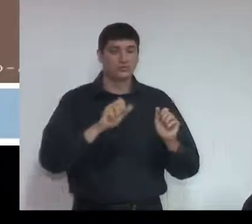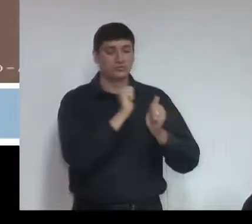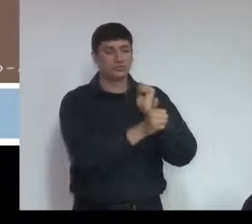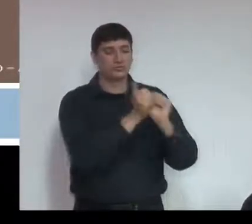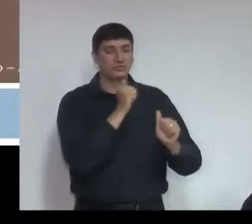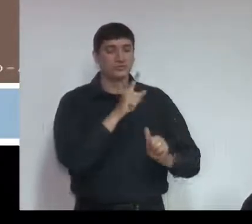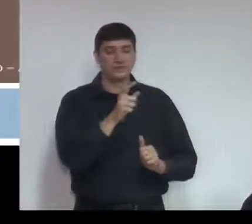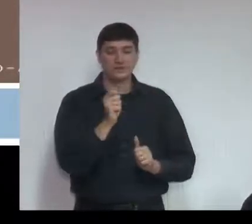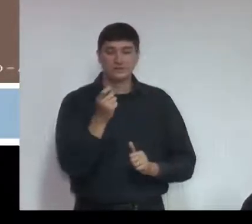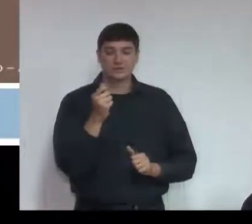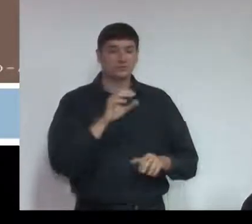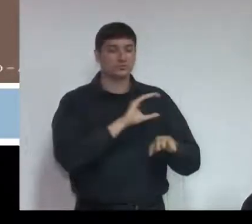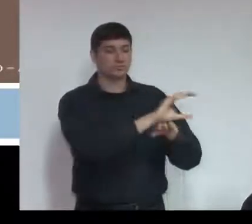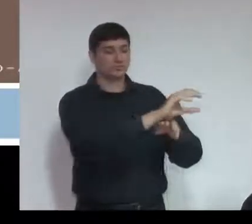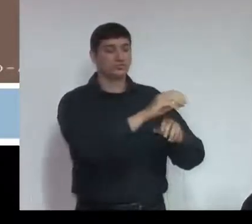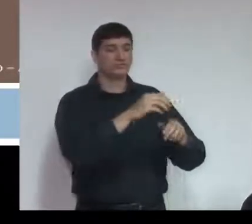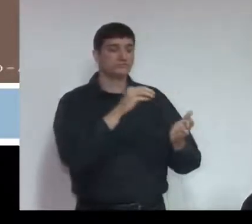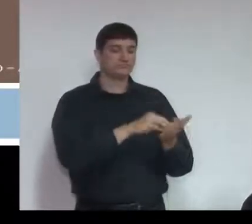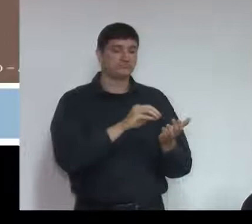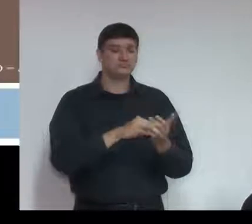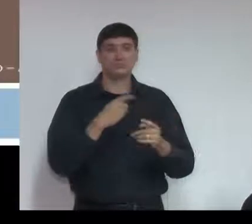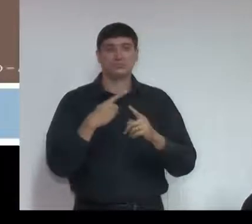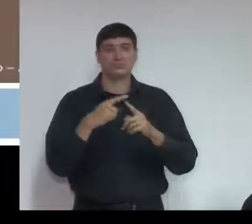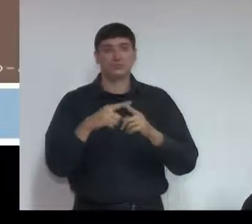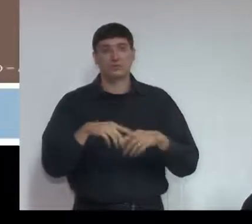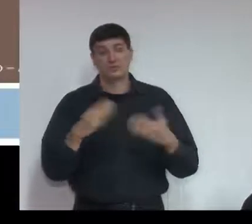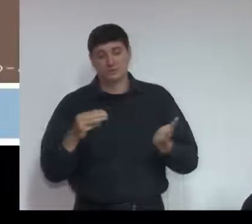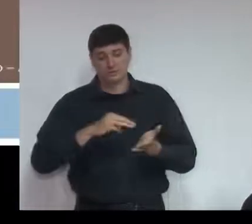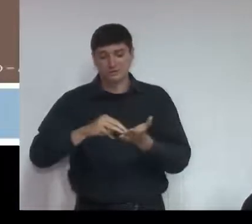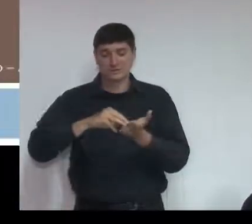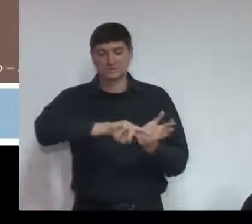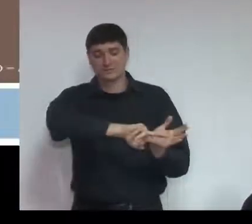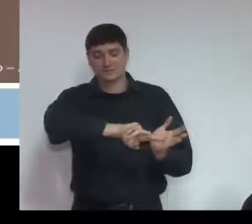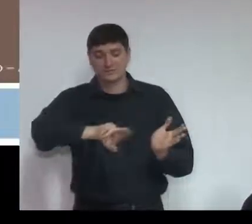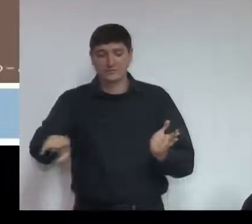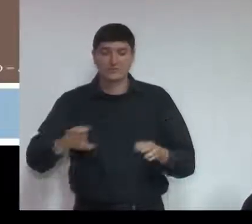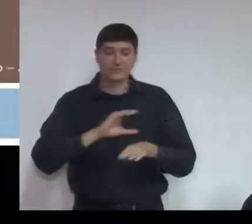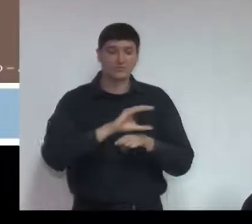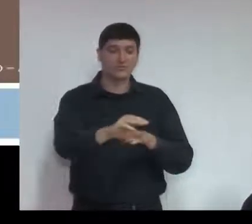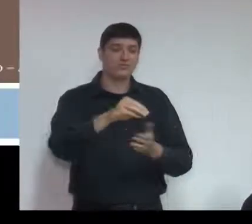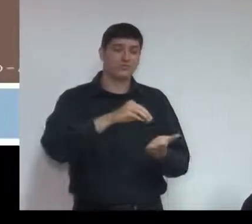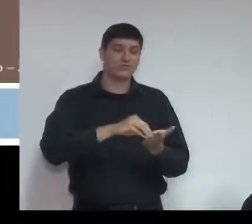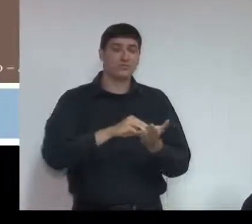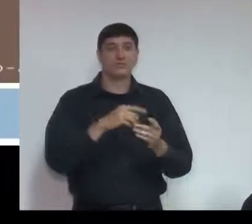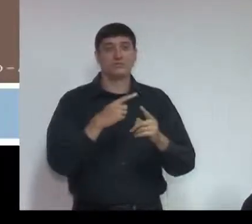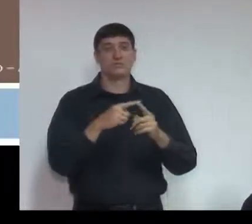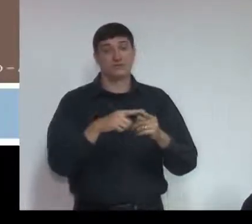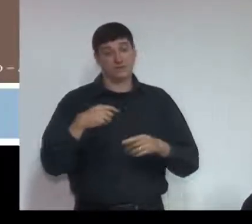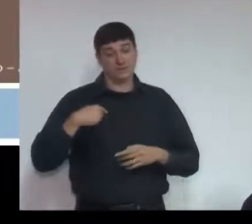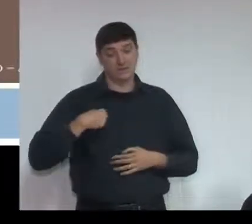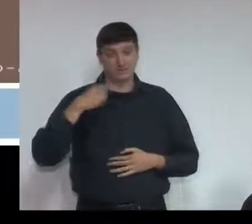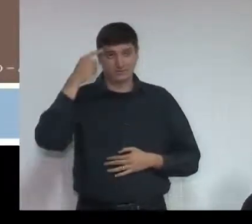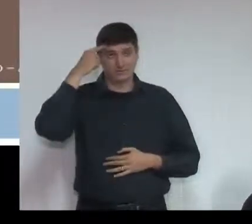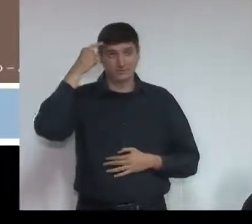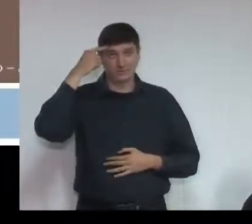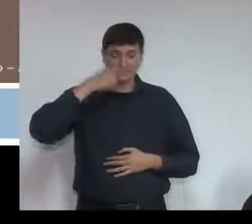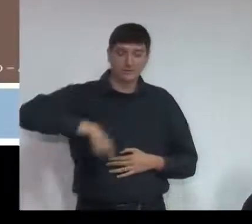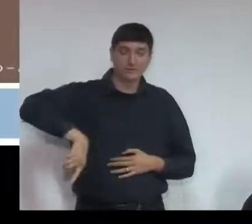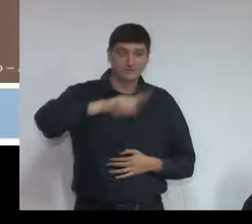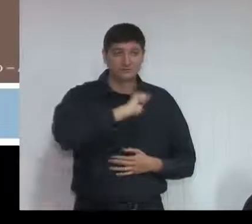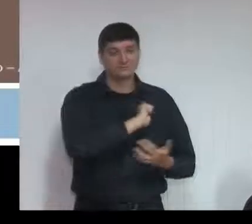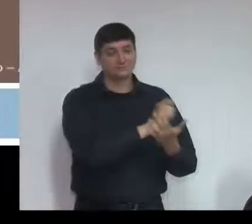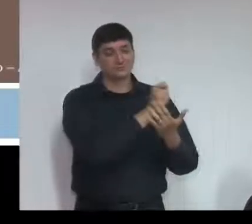esporte? Por que falta dinheiro nas outras secretarias? Porque a gente está gastando, no meu modo de entender, e aqui